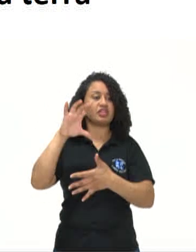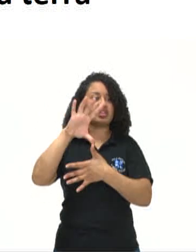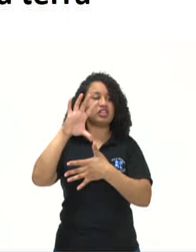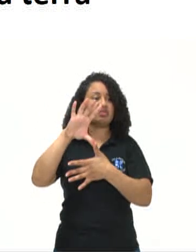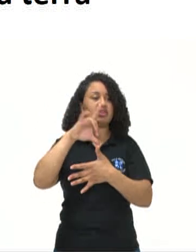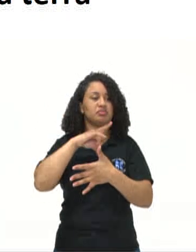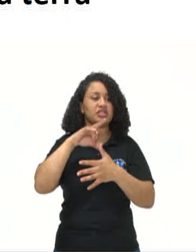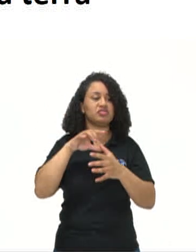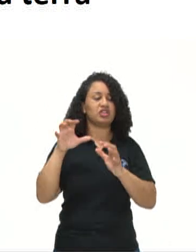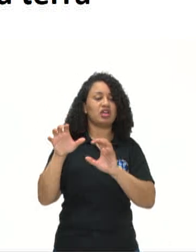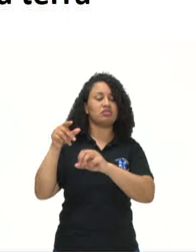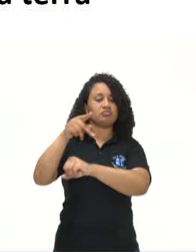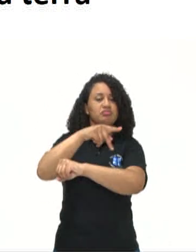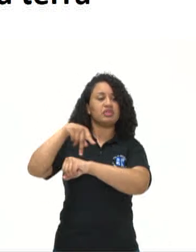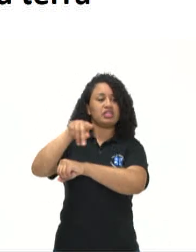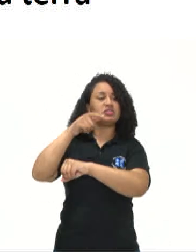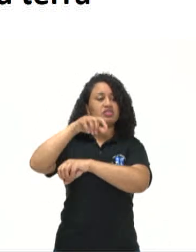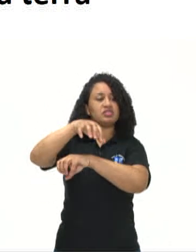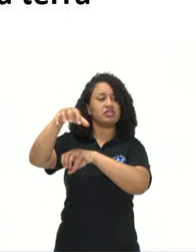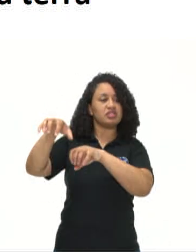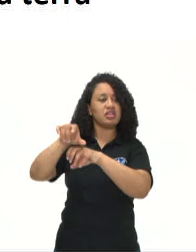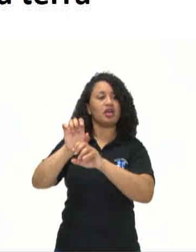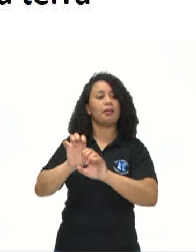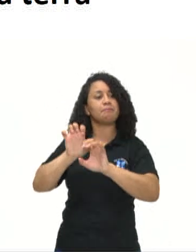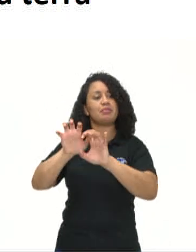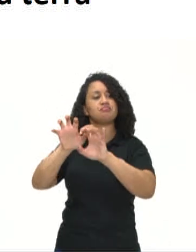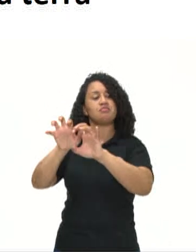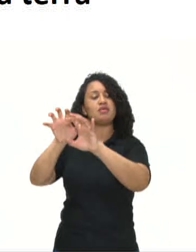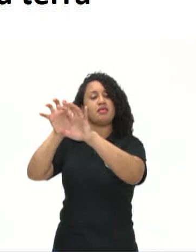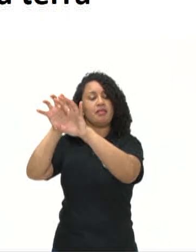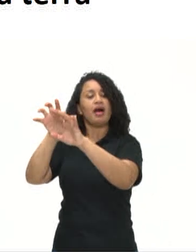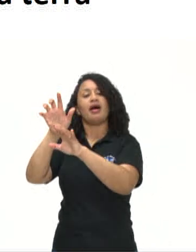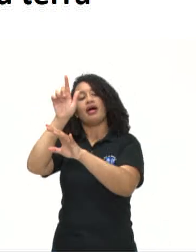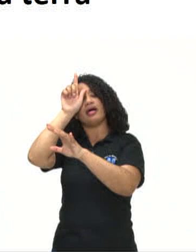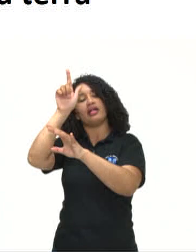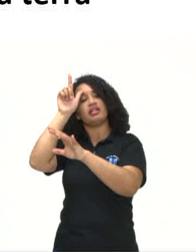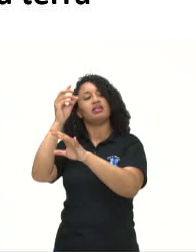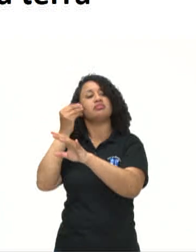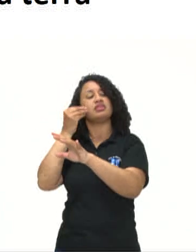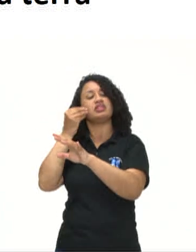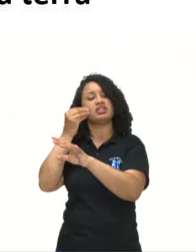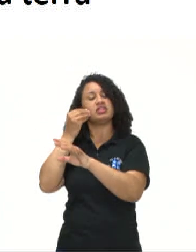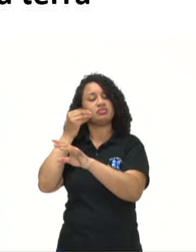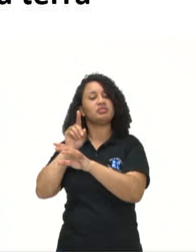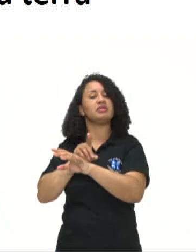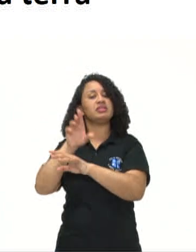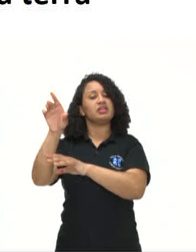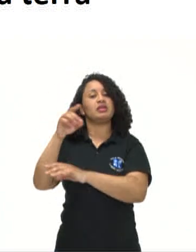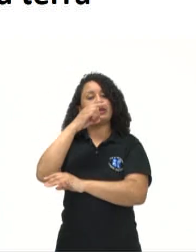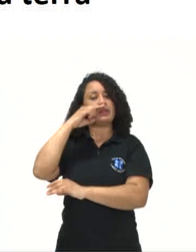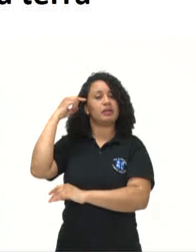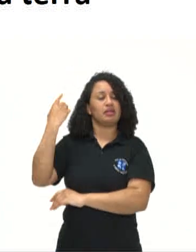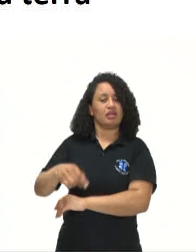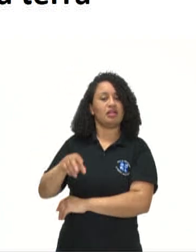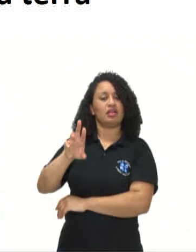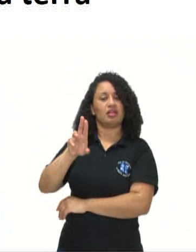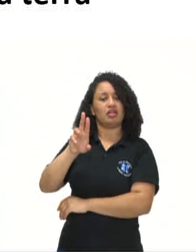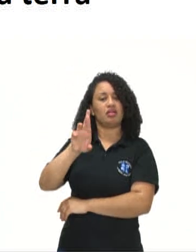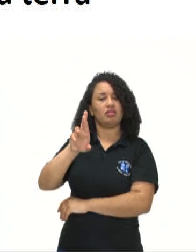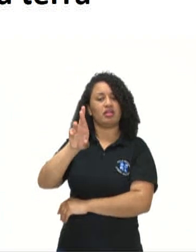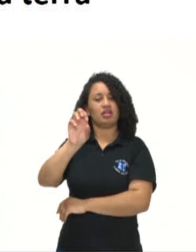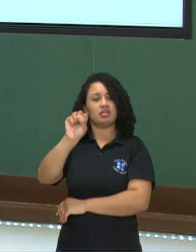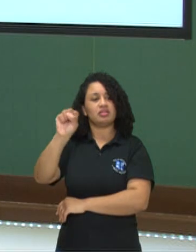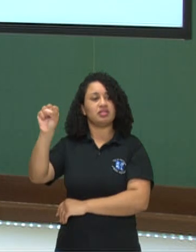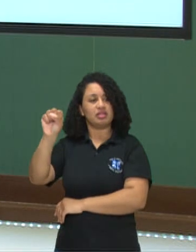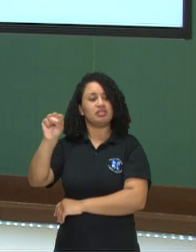do eixo e a União Soviética e esse avanço da Alemanha pelo eixo contra a União Soviética a partir de